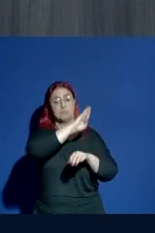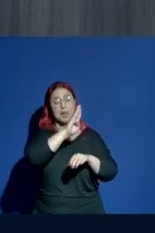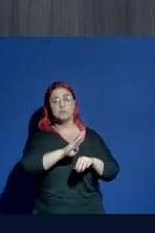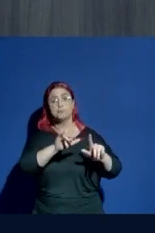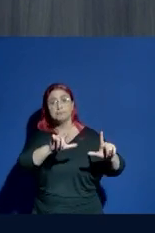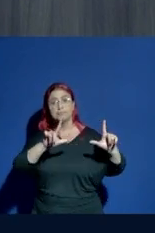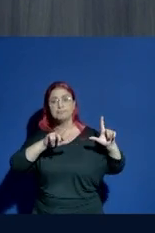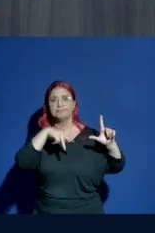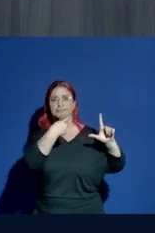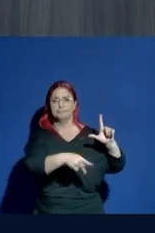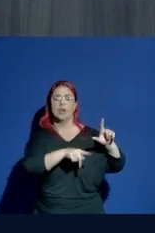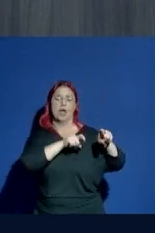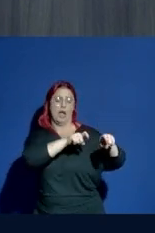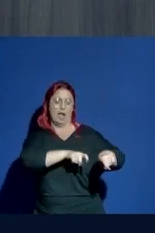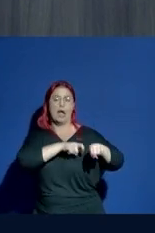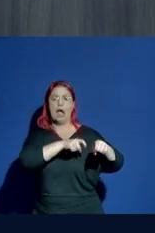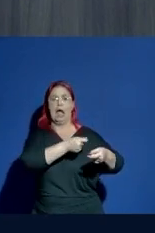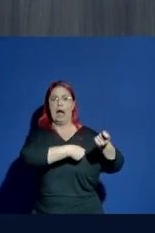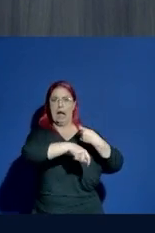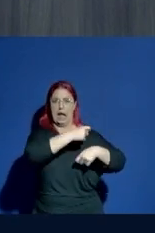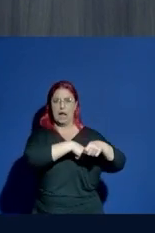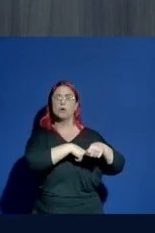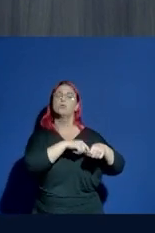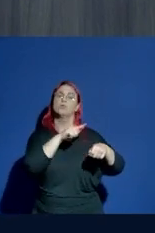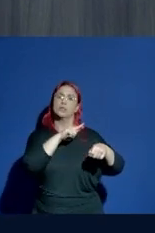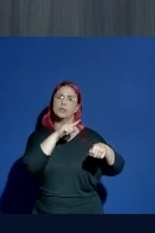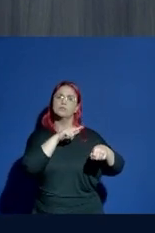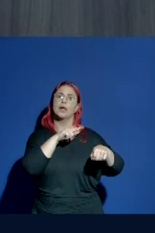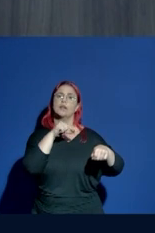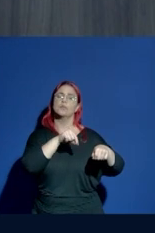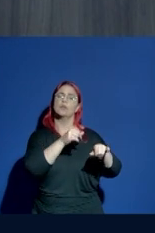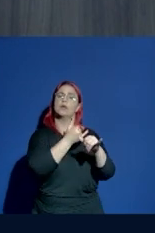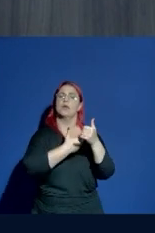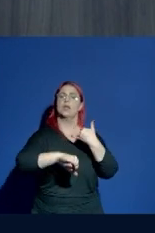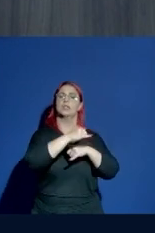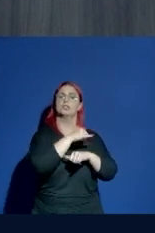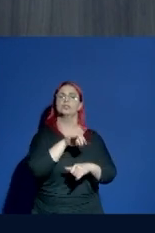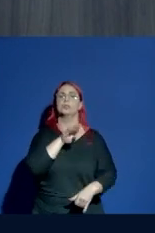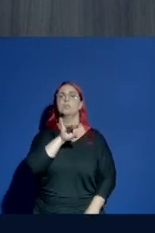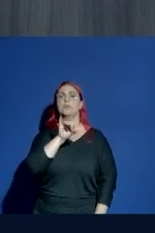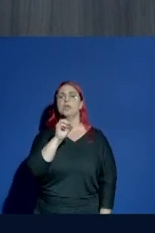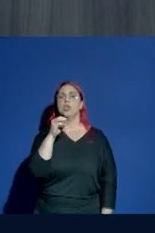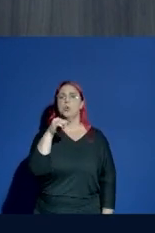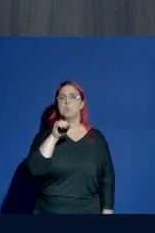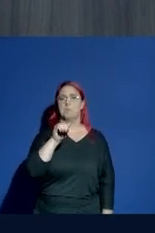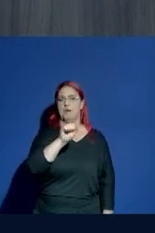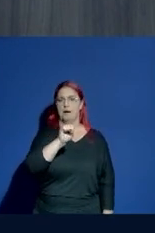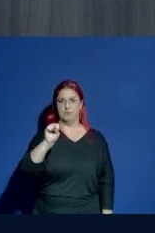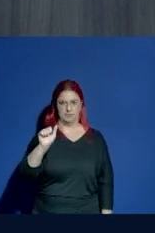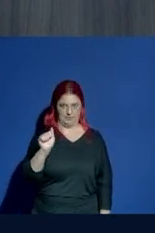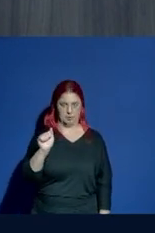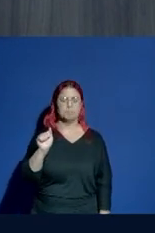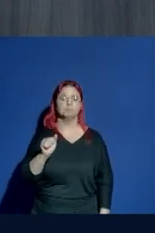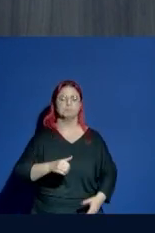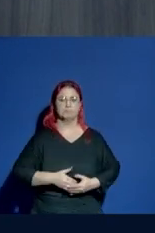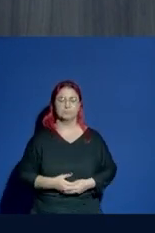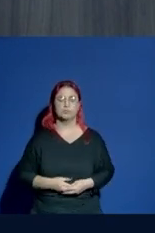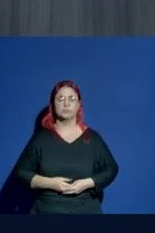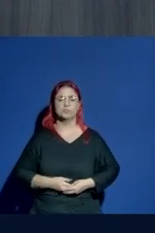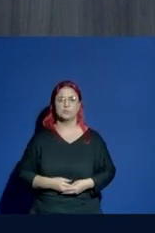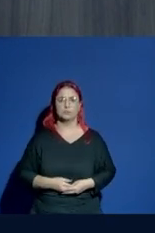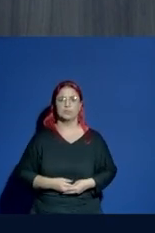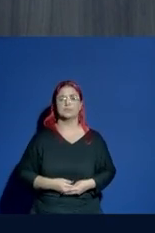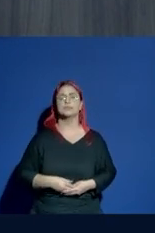setor de Agro sobretudo Setor Sul ao coleiro tem na transição energética através da biomassa com seus instintos usos porque ele escutar um pouquinho